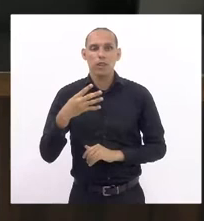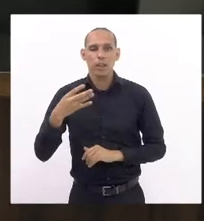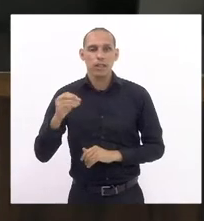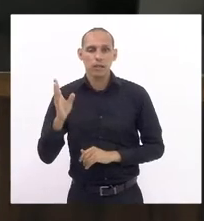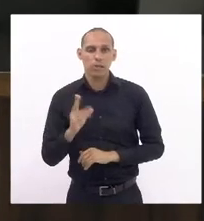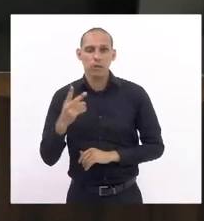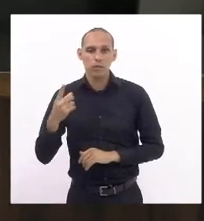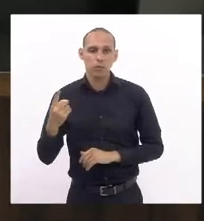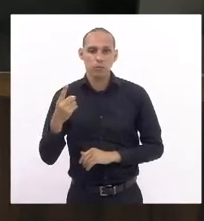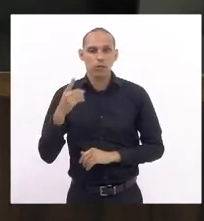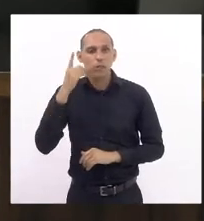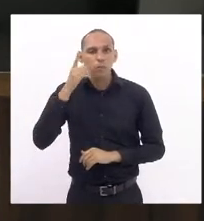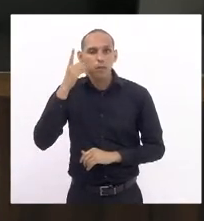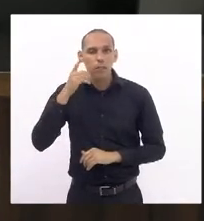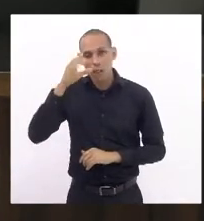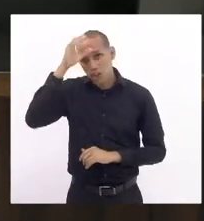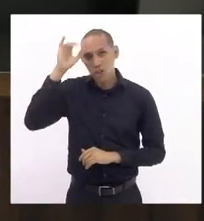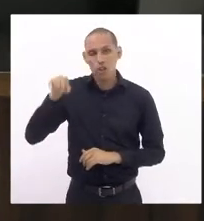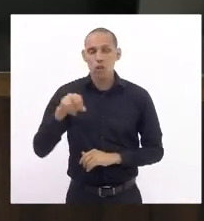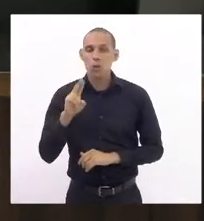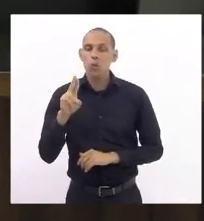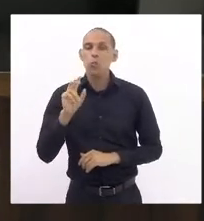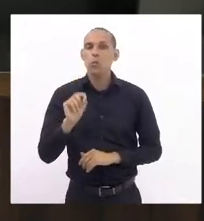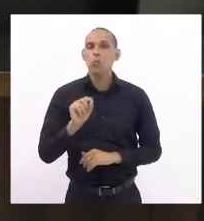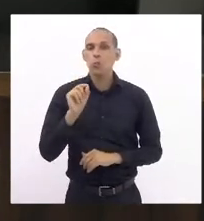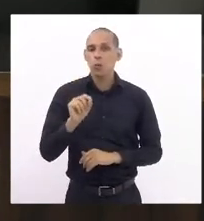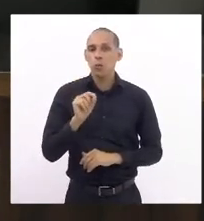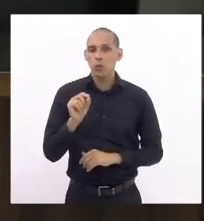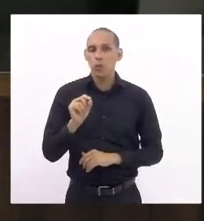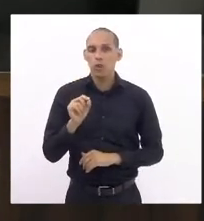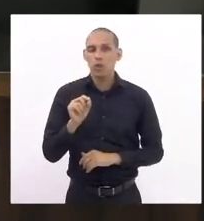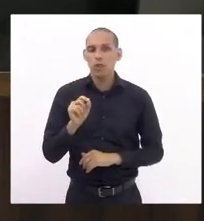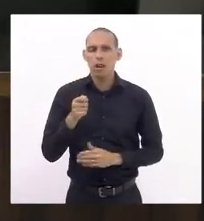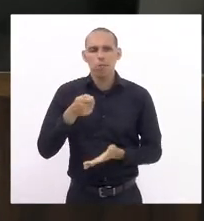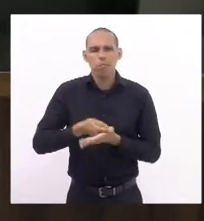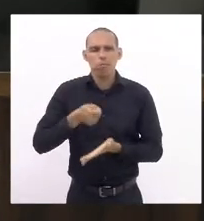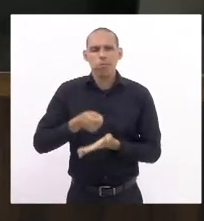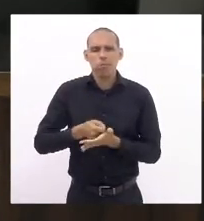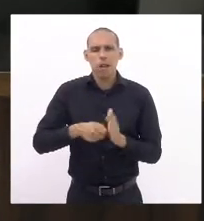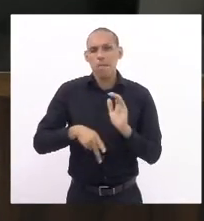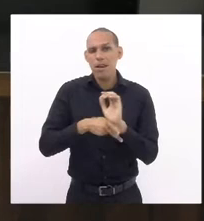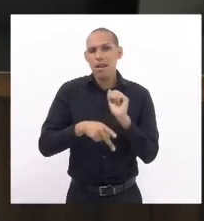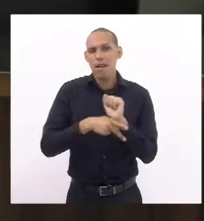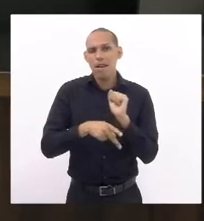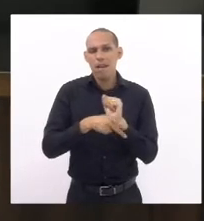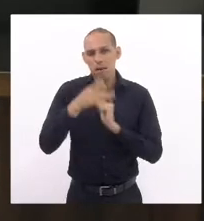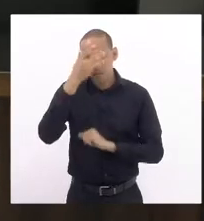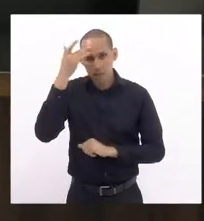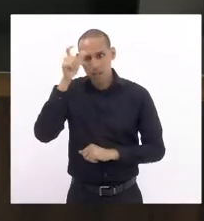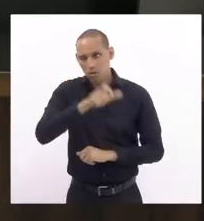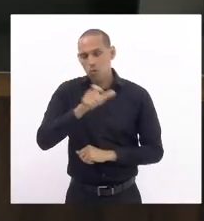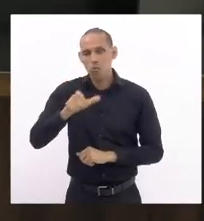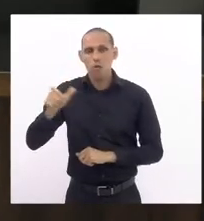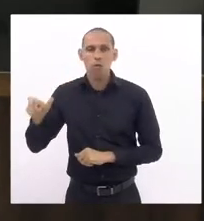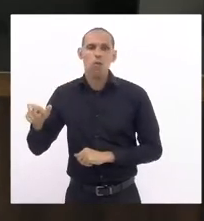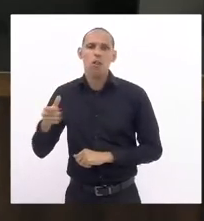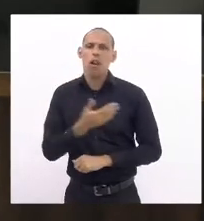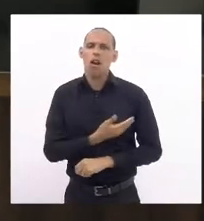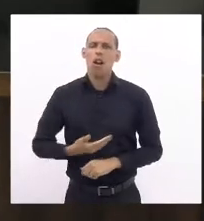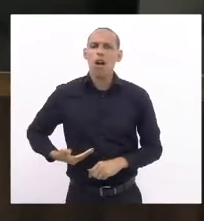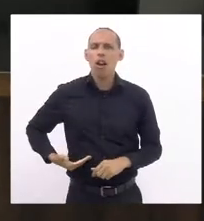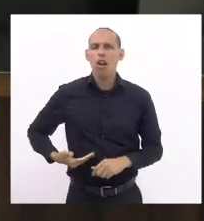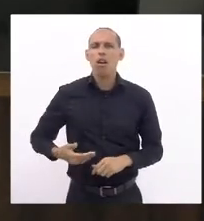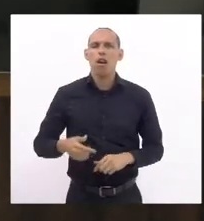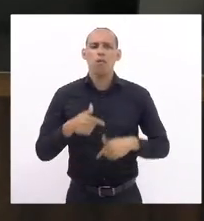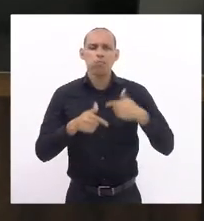de autoria da deputada Tia Ju, que estabelece penalidades administrativas às pessoas físicas ou jurídicas e agentes públicos que